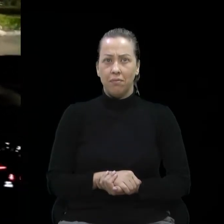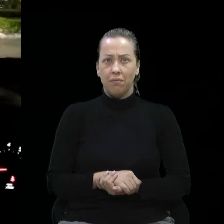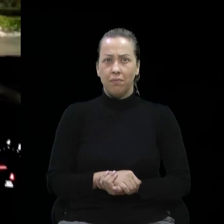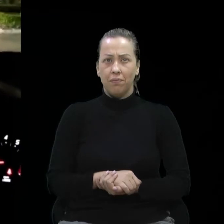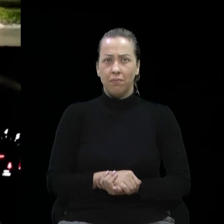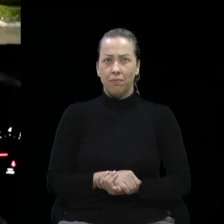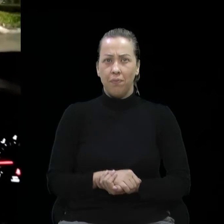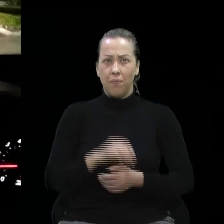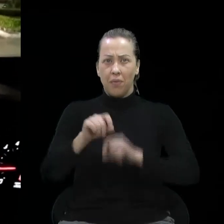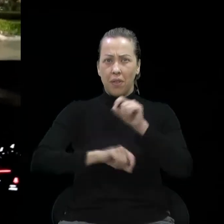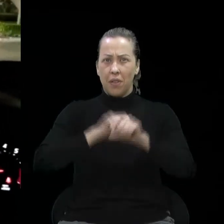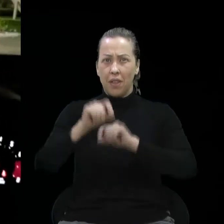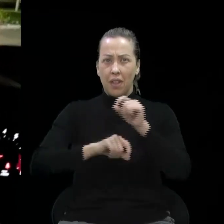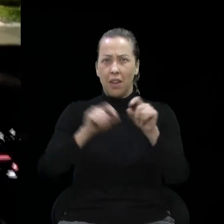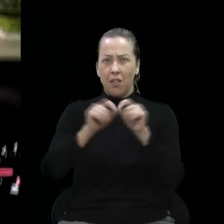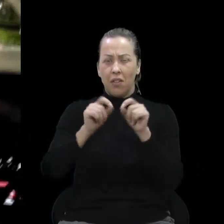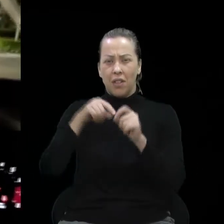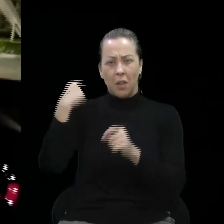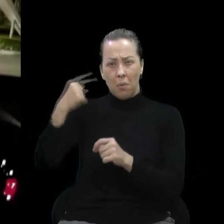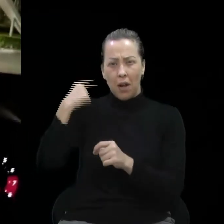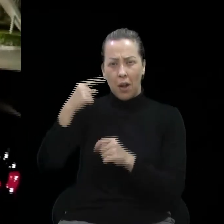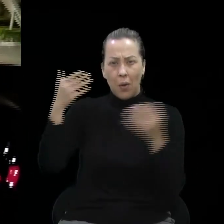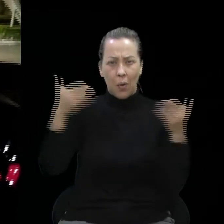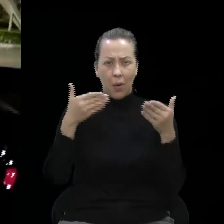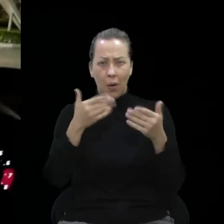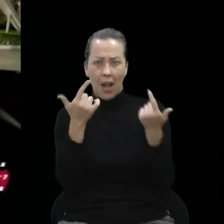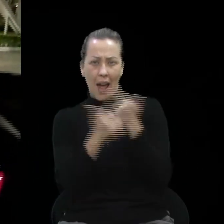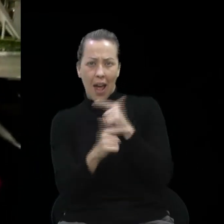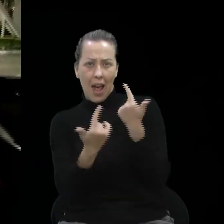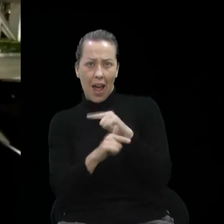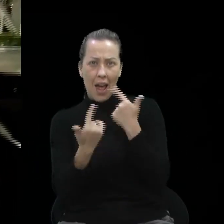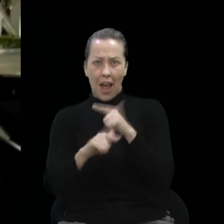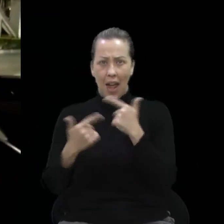Que eu vou fazer uma loucura agora.